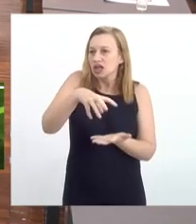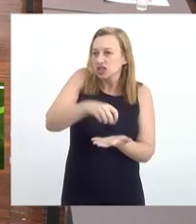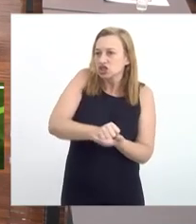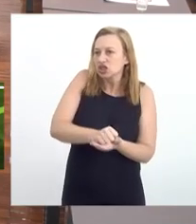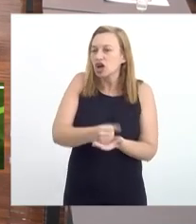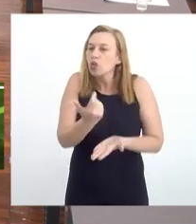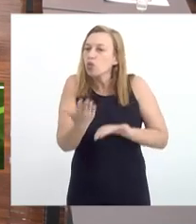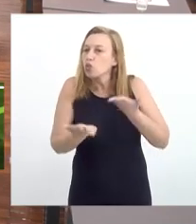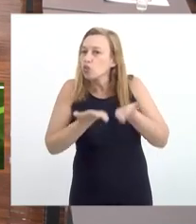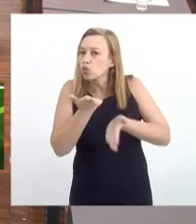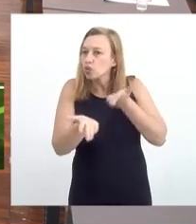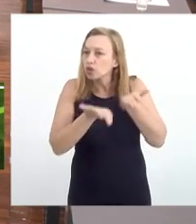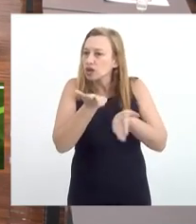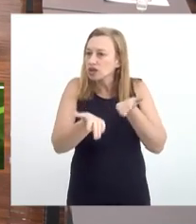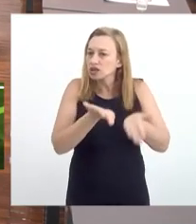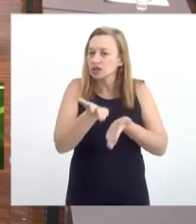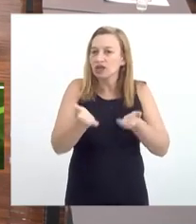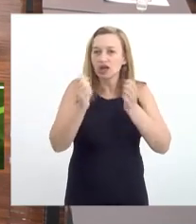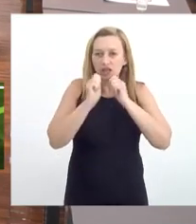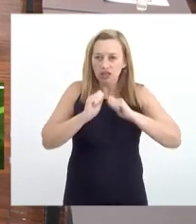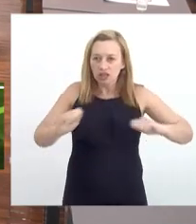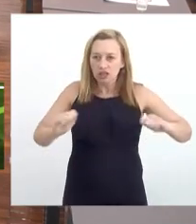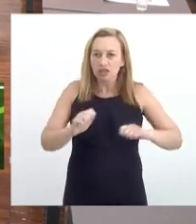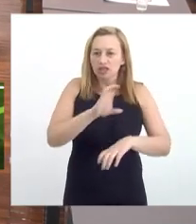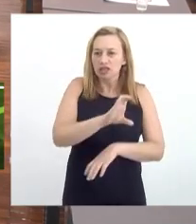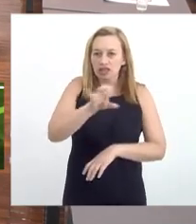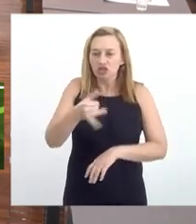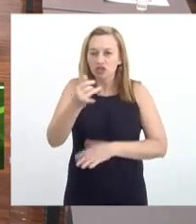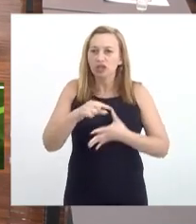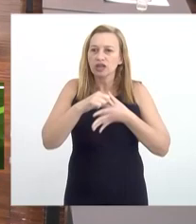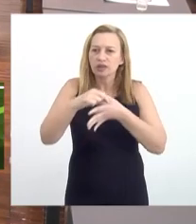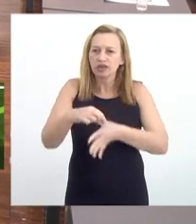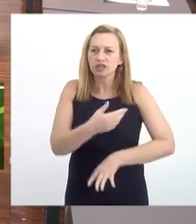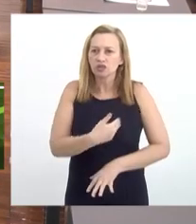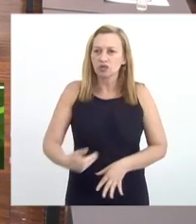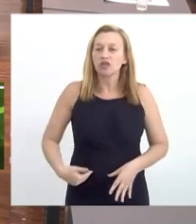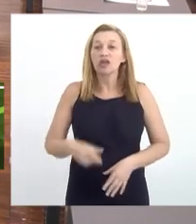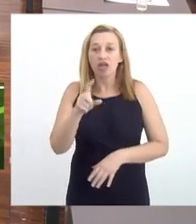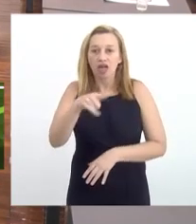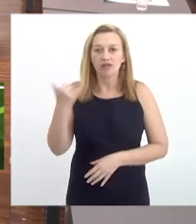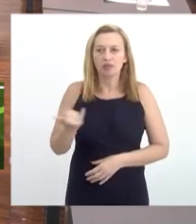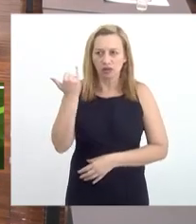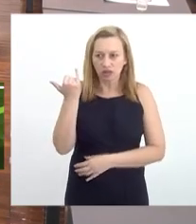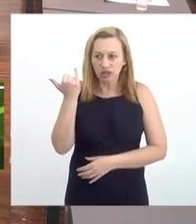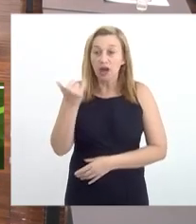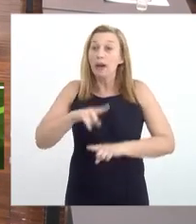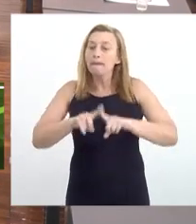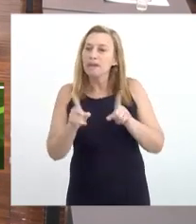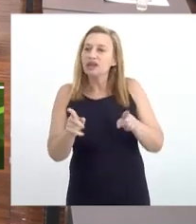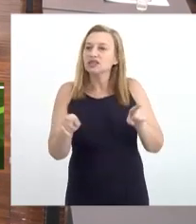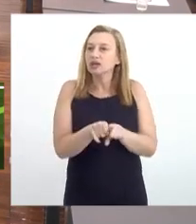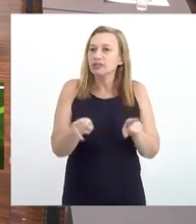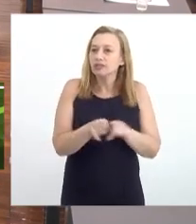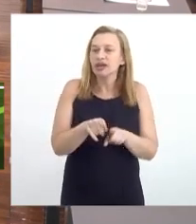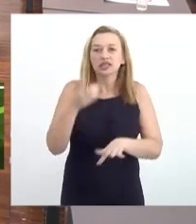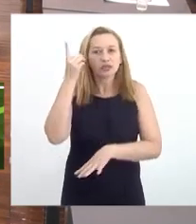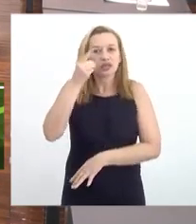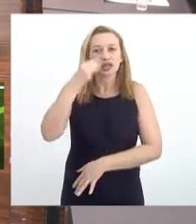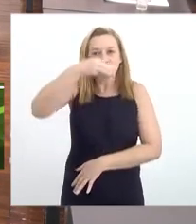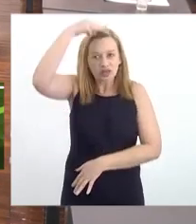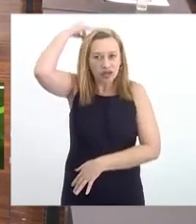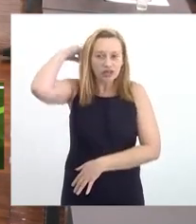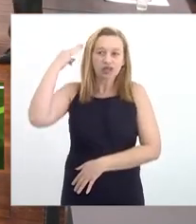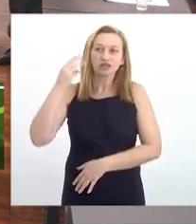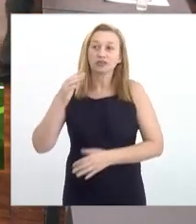cuidado da assessoria da CCJ e da liderança do governo, isso é importante, mas fazer também, deputado Márcio Pacheco,